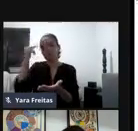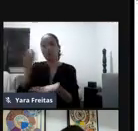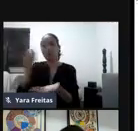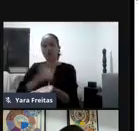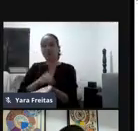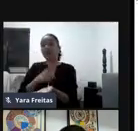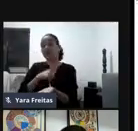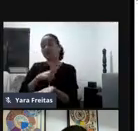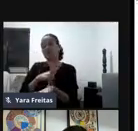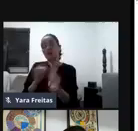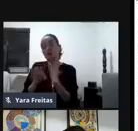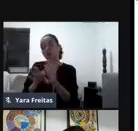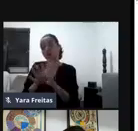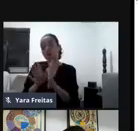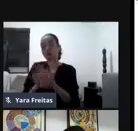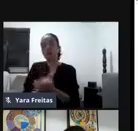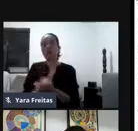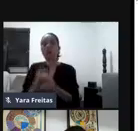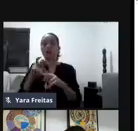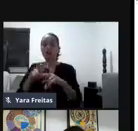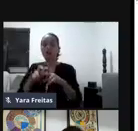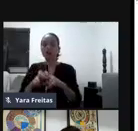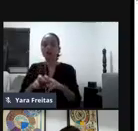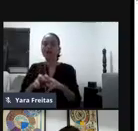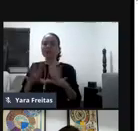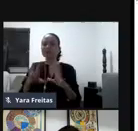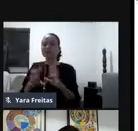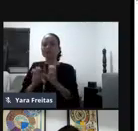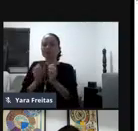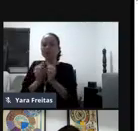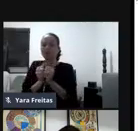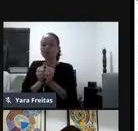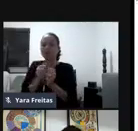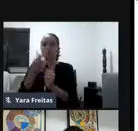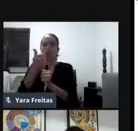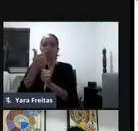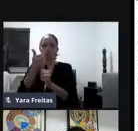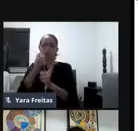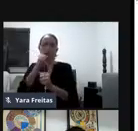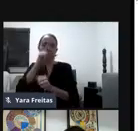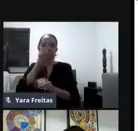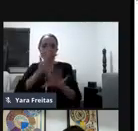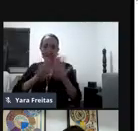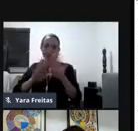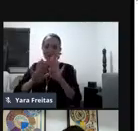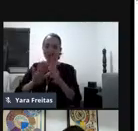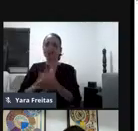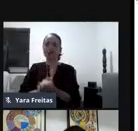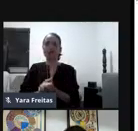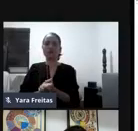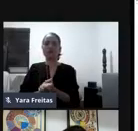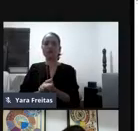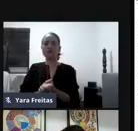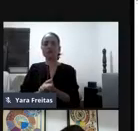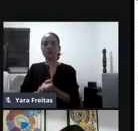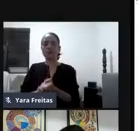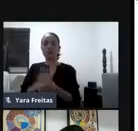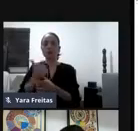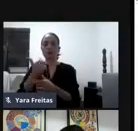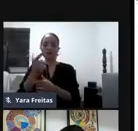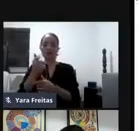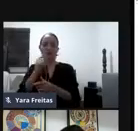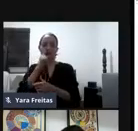Então, juntos, os 12 fatores de risco, pode trocar o slide, Mônica. Juntos, os 12 fatores